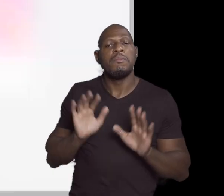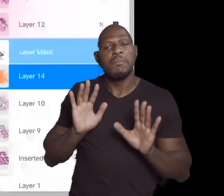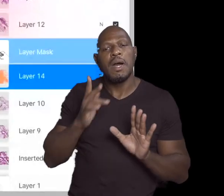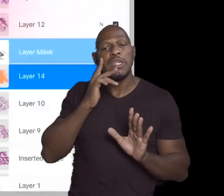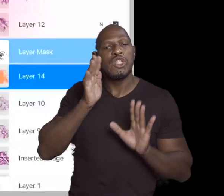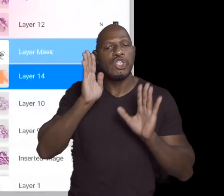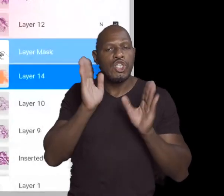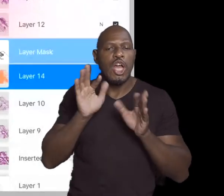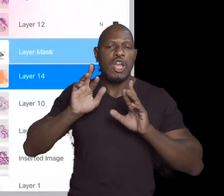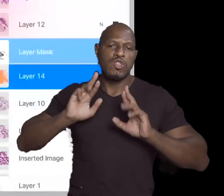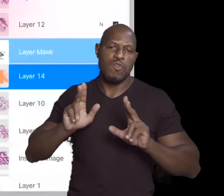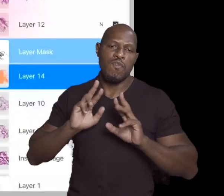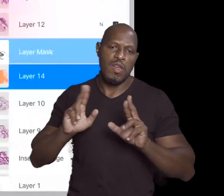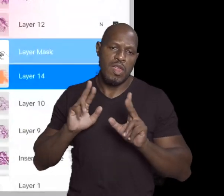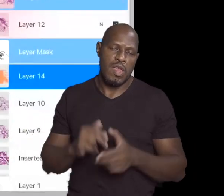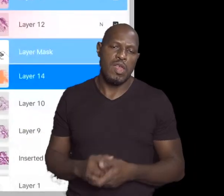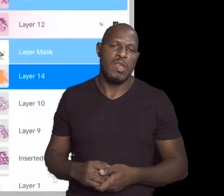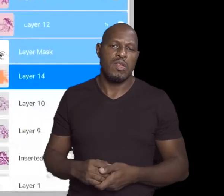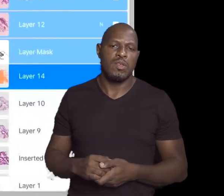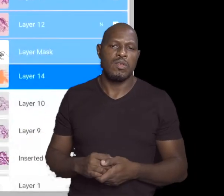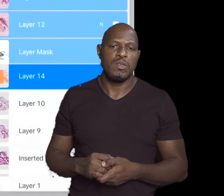Mas já é bem diferente